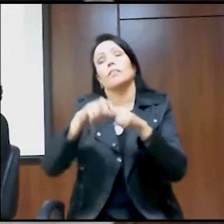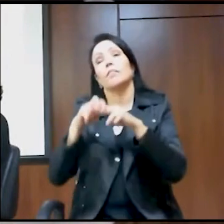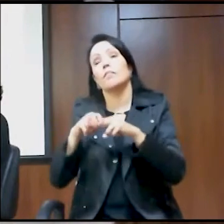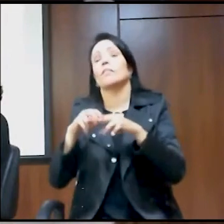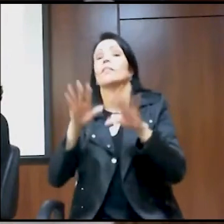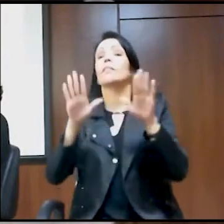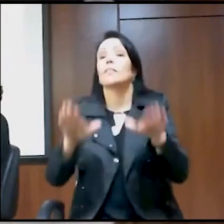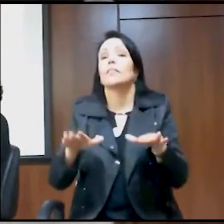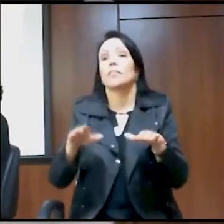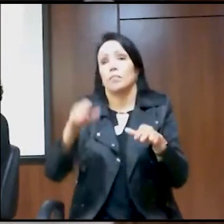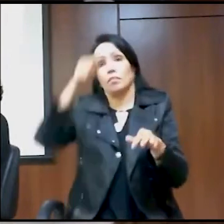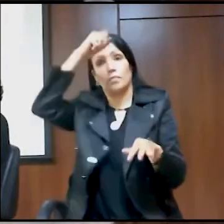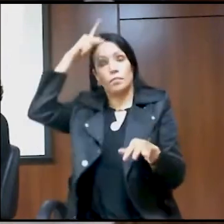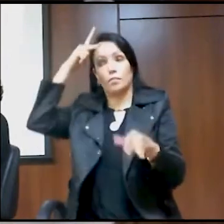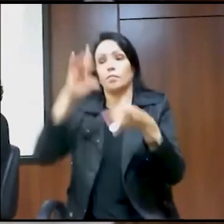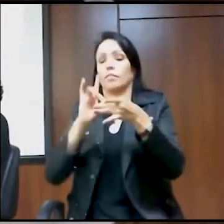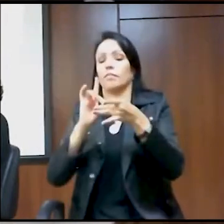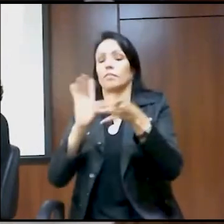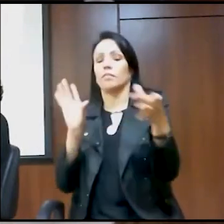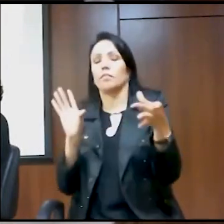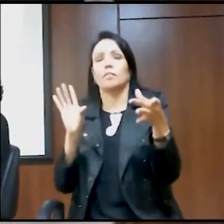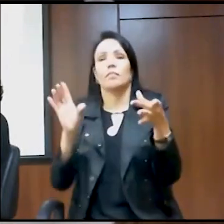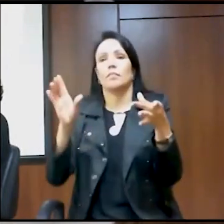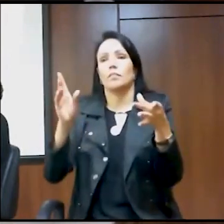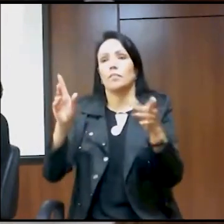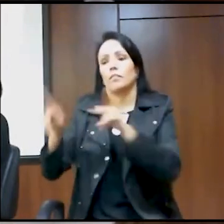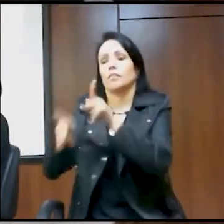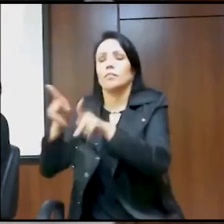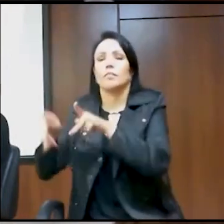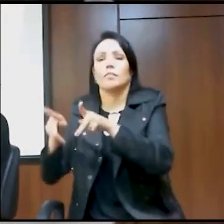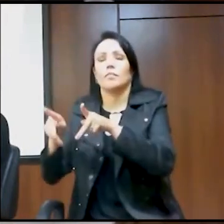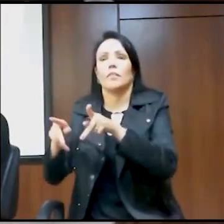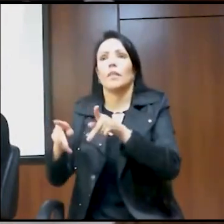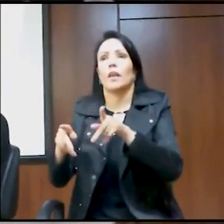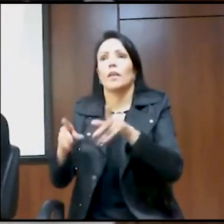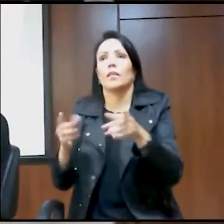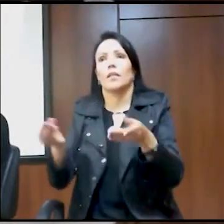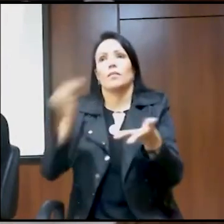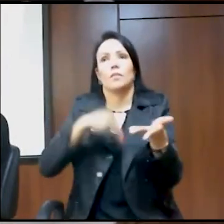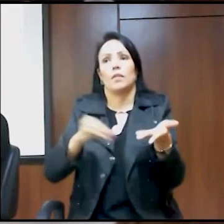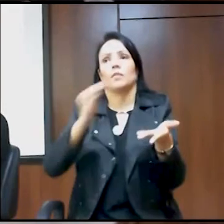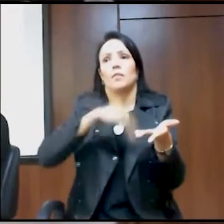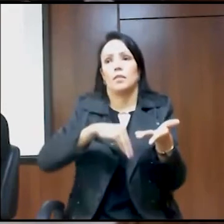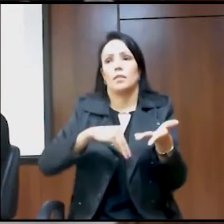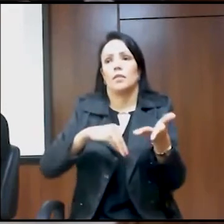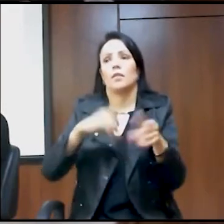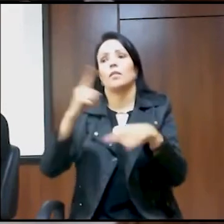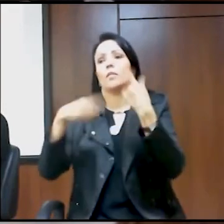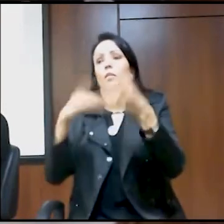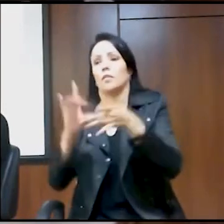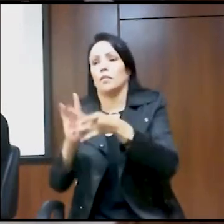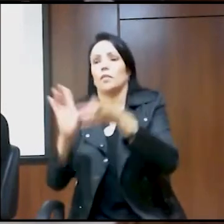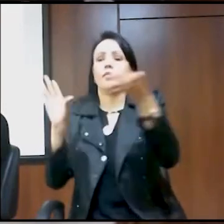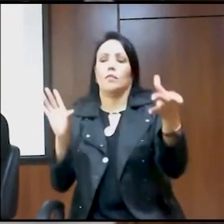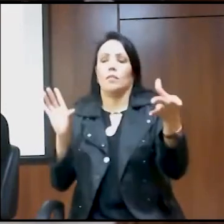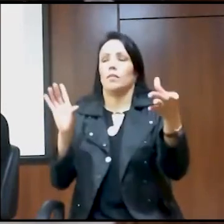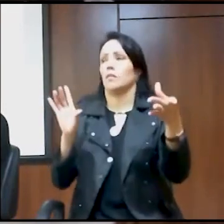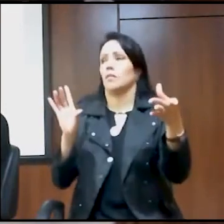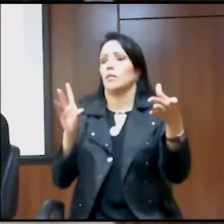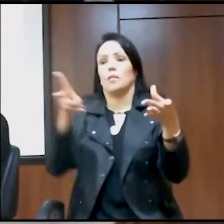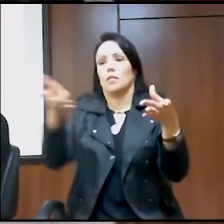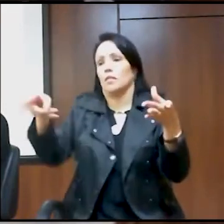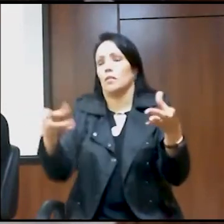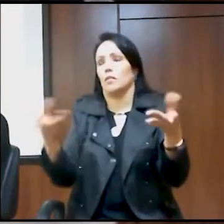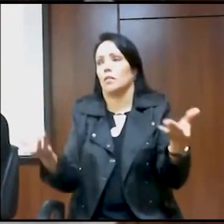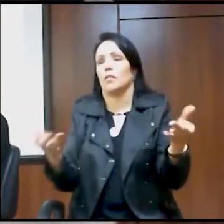Prefeitura desconecta o povo de algum momento, né, o povo está recebendo, e de repente o povo é desconectado, porque você não